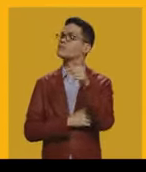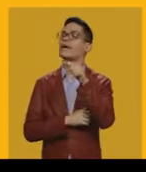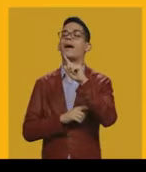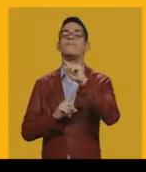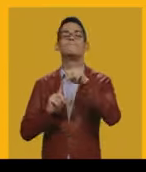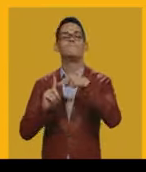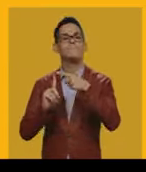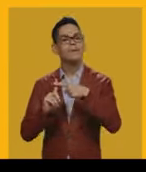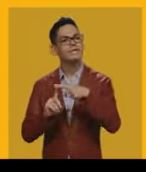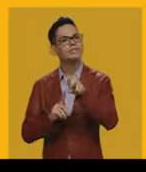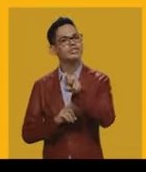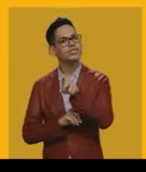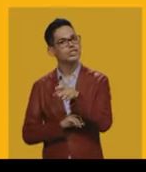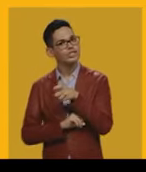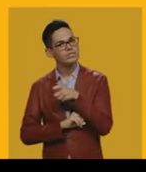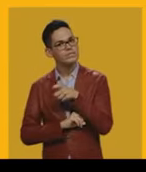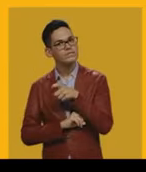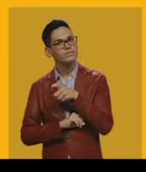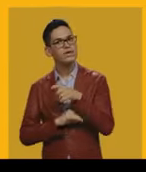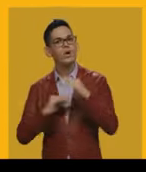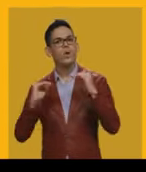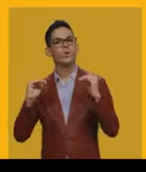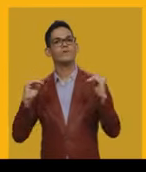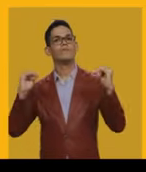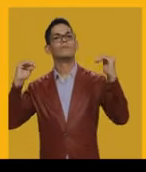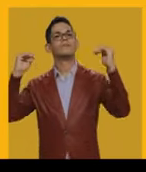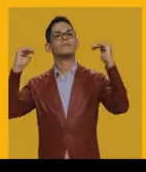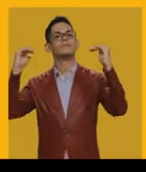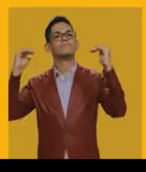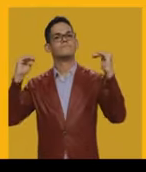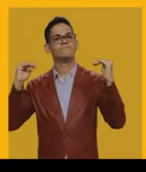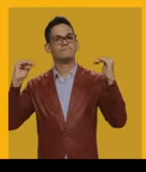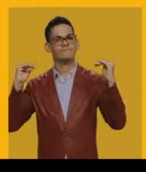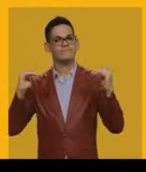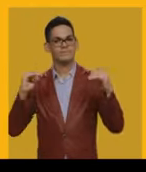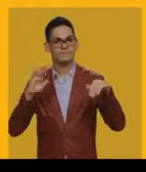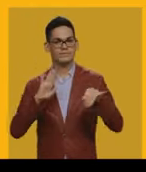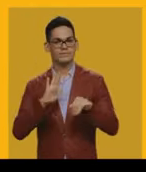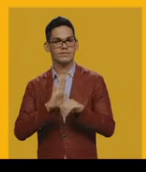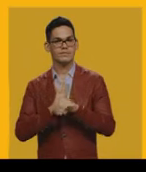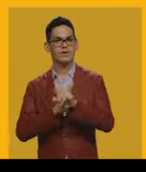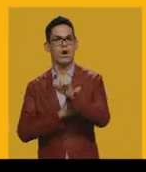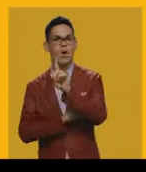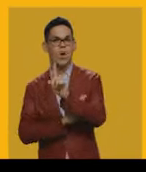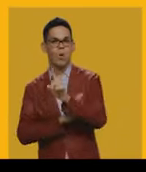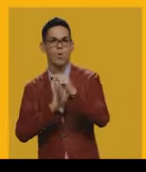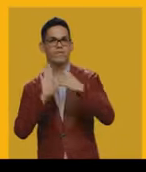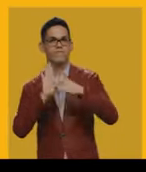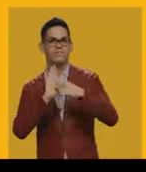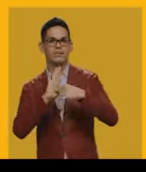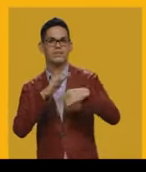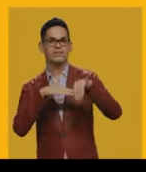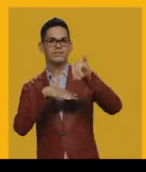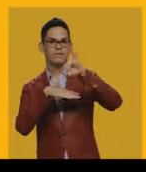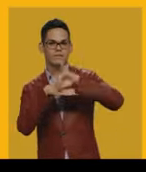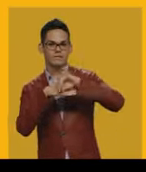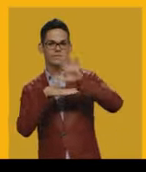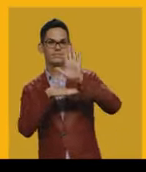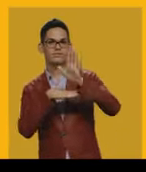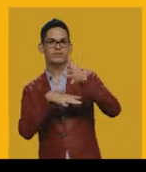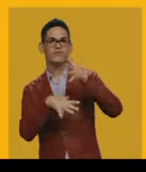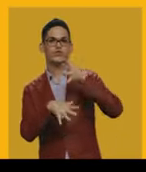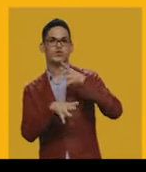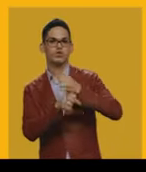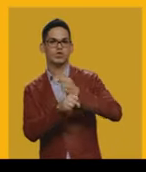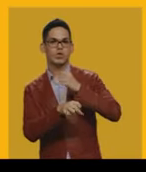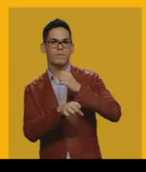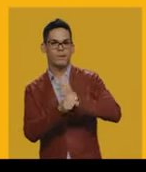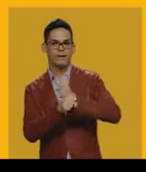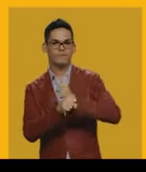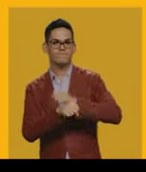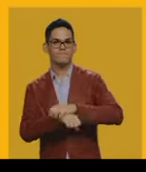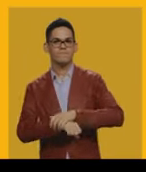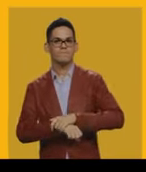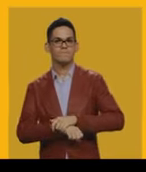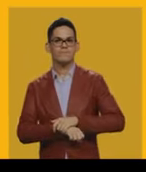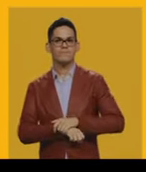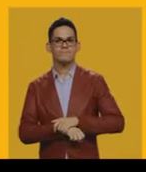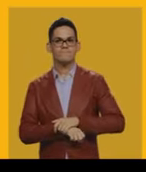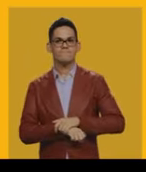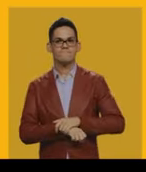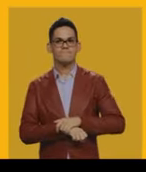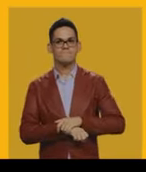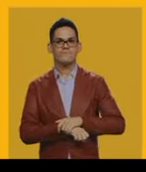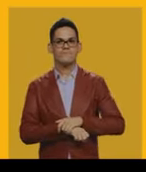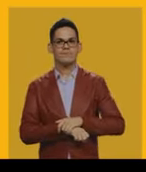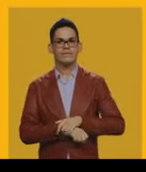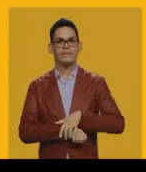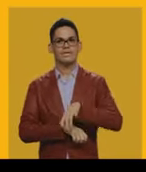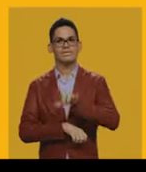aqui em cima. Então, vou fazer essa multiplicação primeiro. Ó. 1 vezes o que está aqui em cima, já vou somar esses 3 valores. Então, aqui